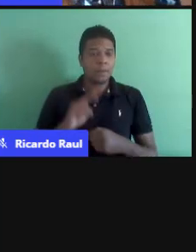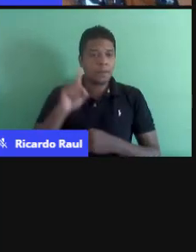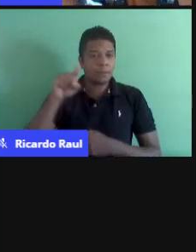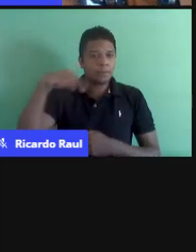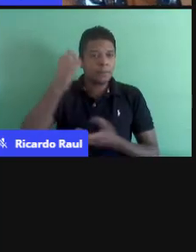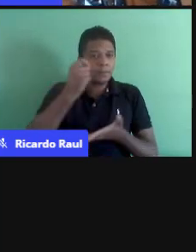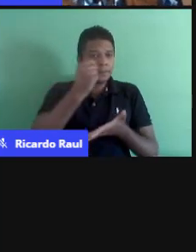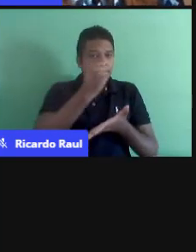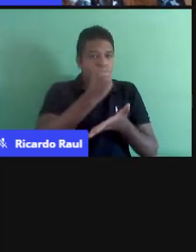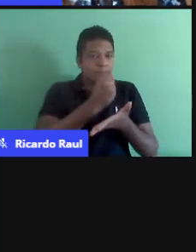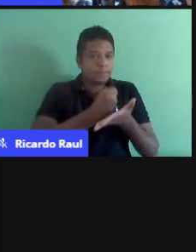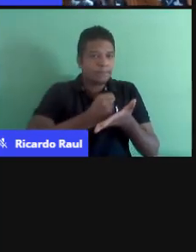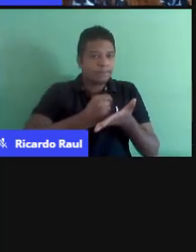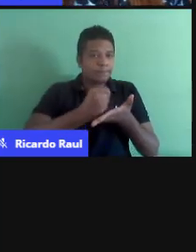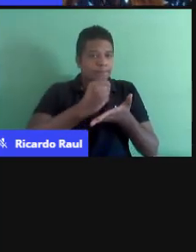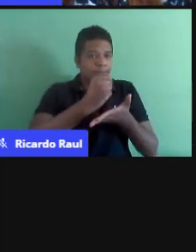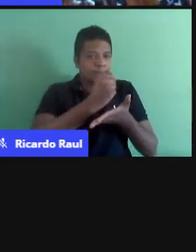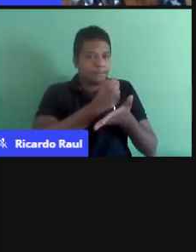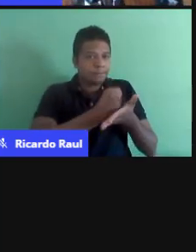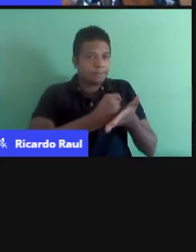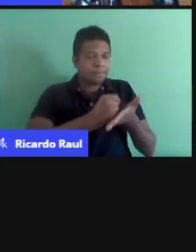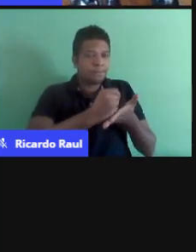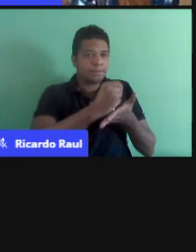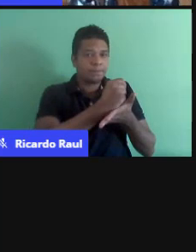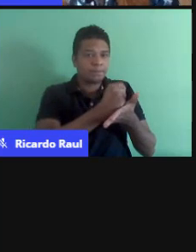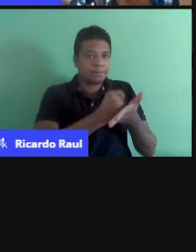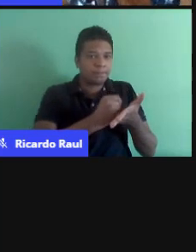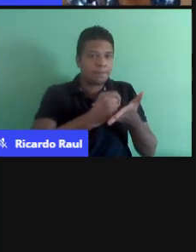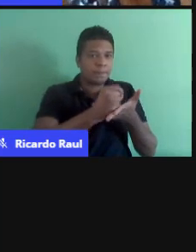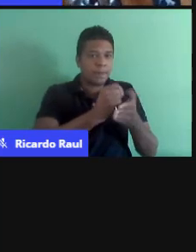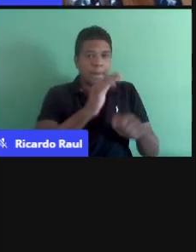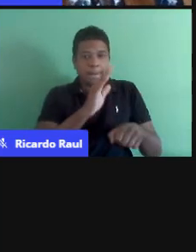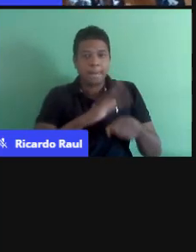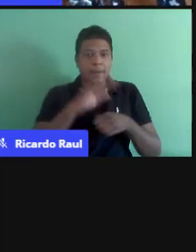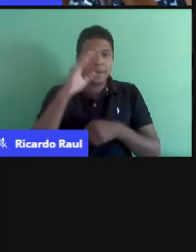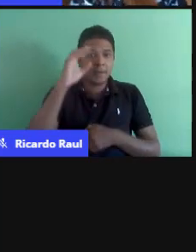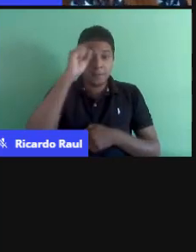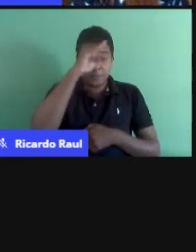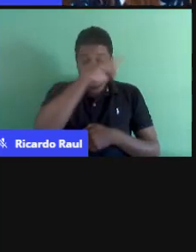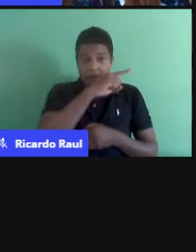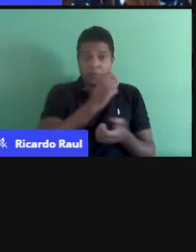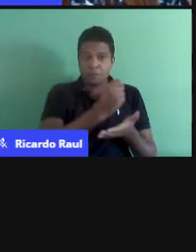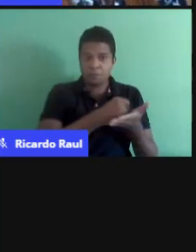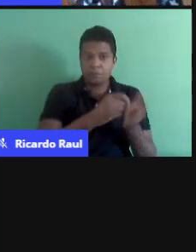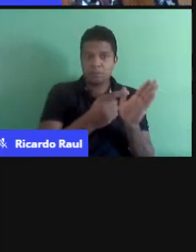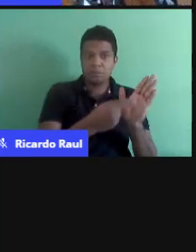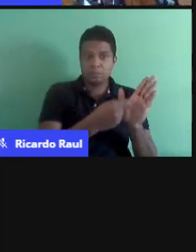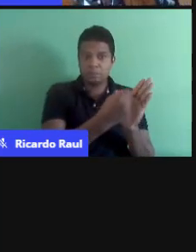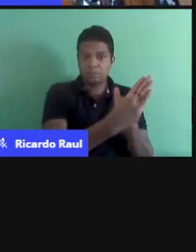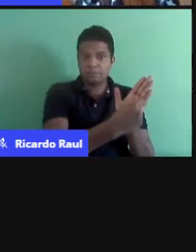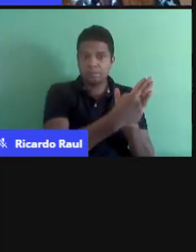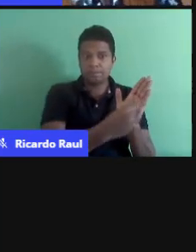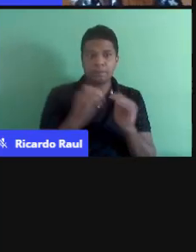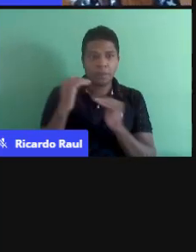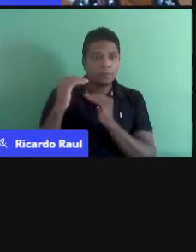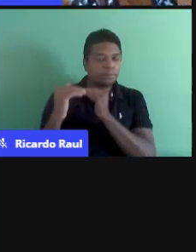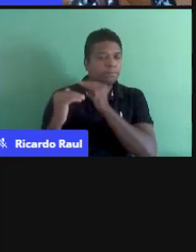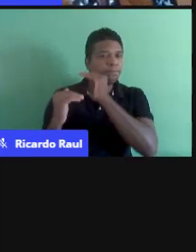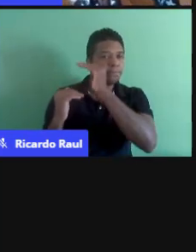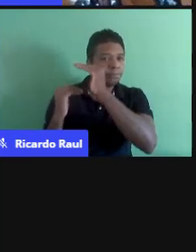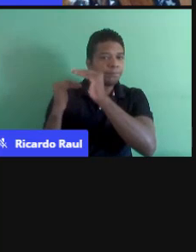eles vão ganhando o quê? Complexidade, né? Então o desenho ele vai evoluindo